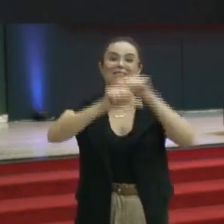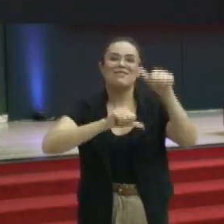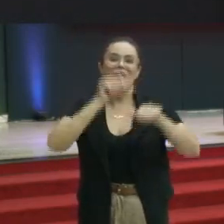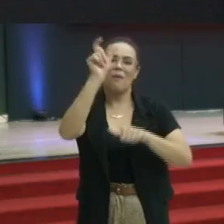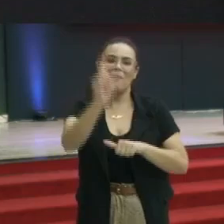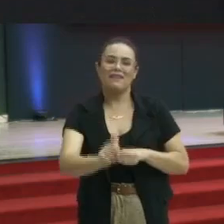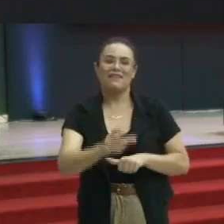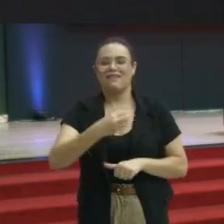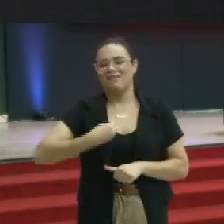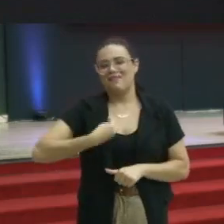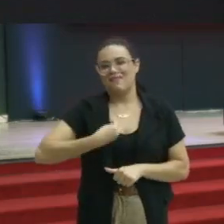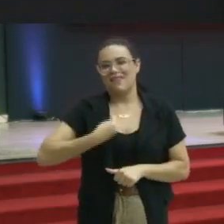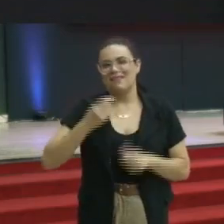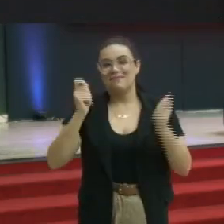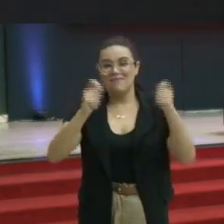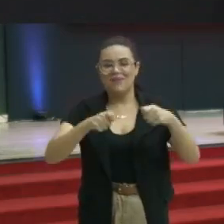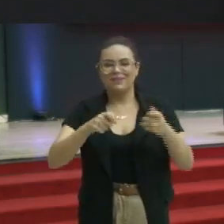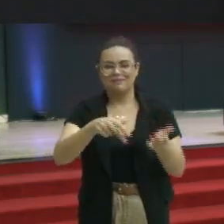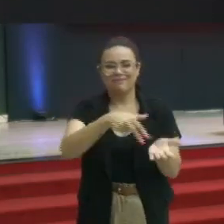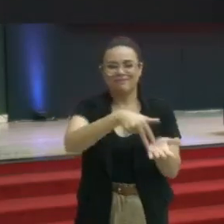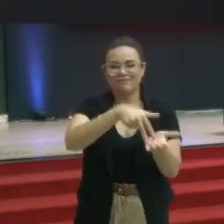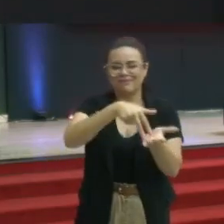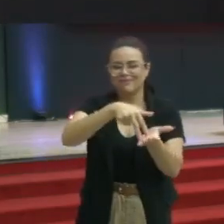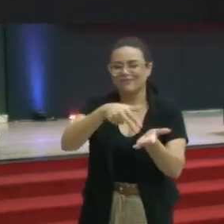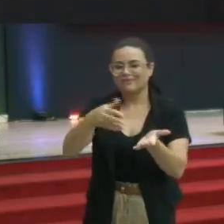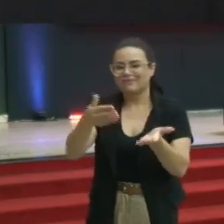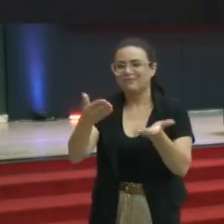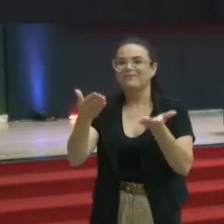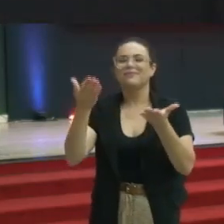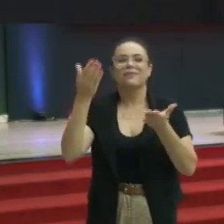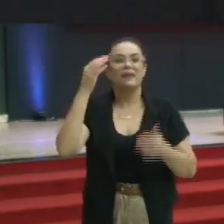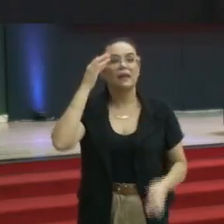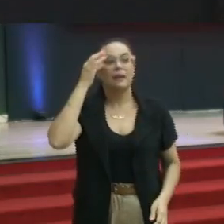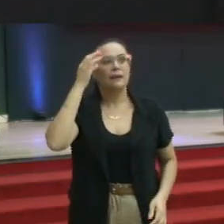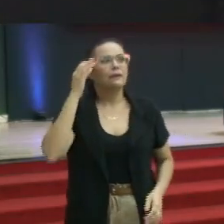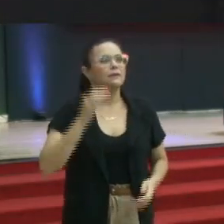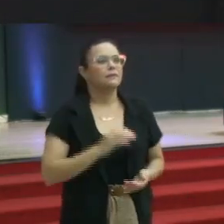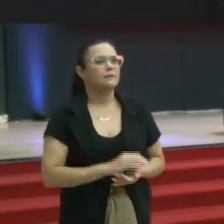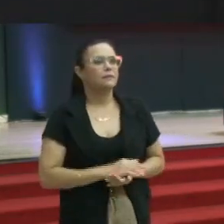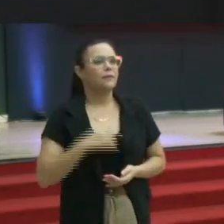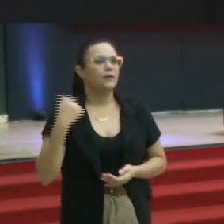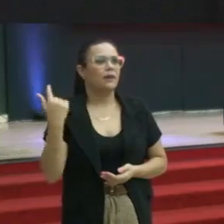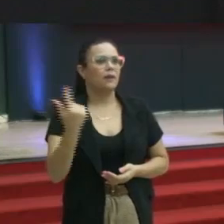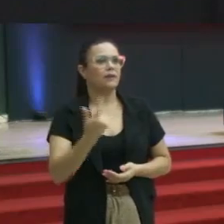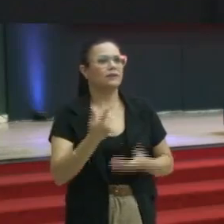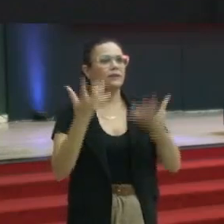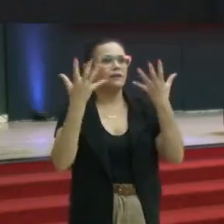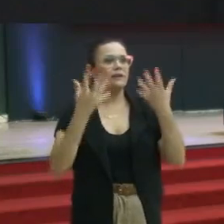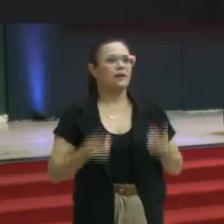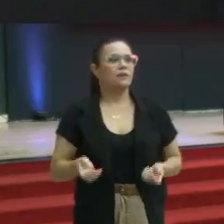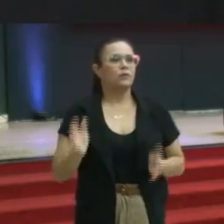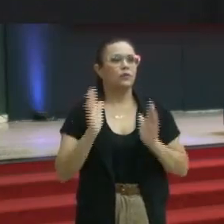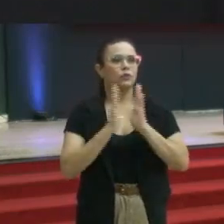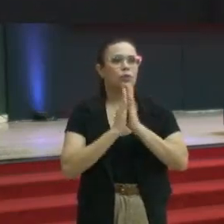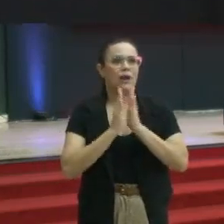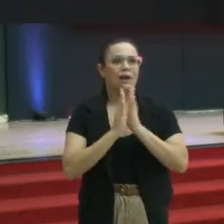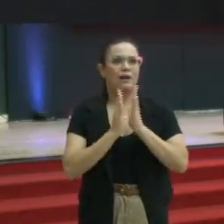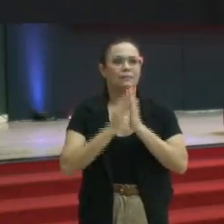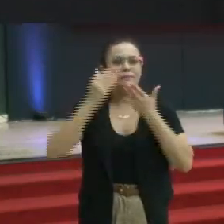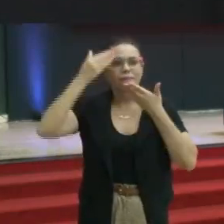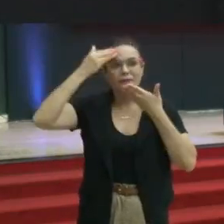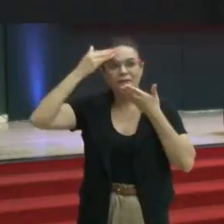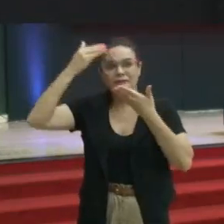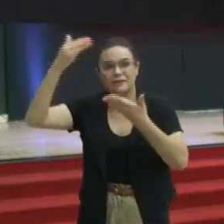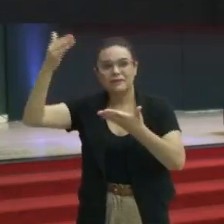de viver. Fique de pé na presença do Senhor. E nós vamos orar esta noite, agradecendo